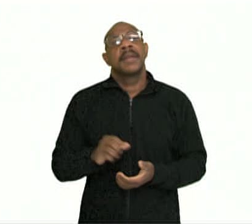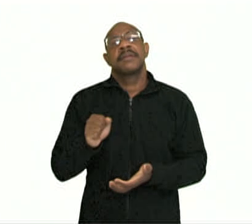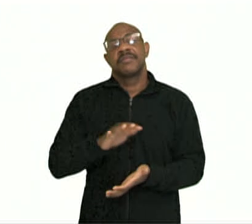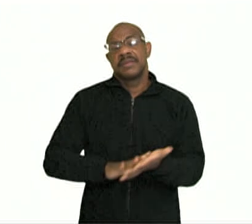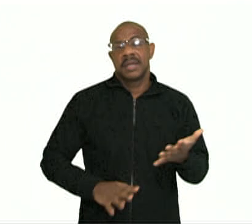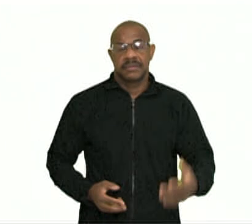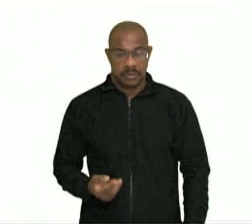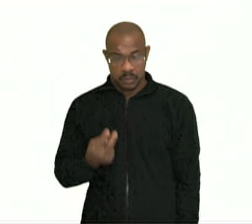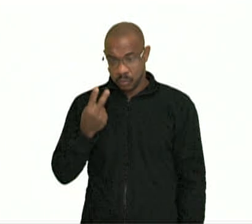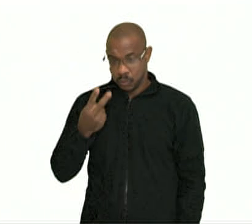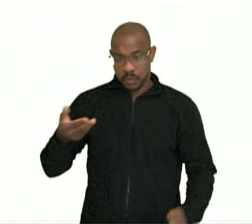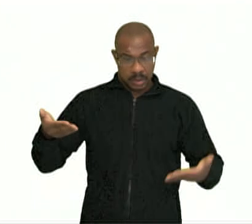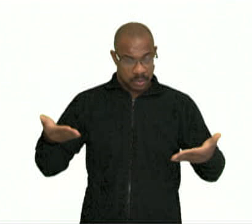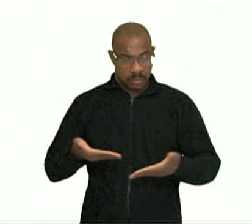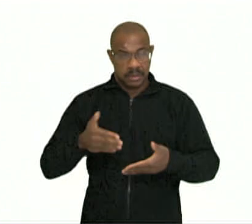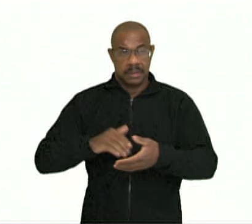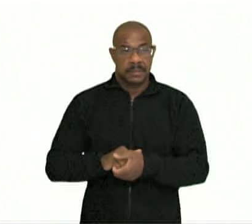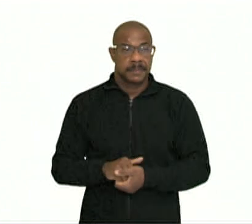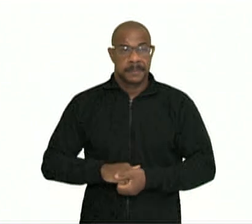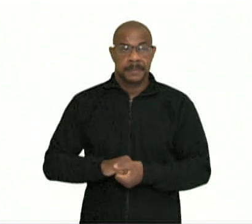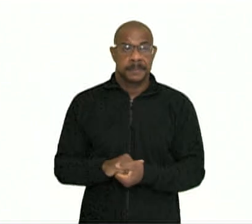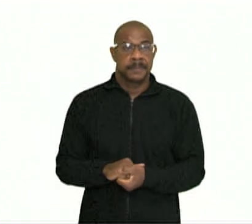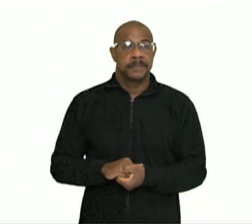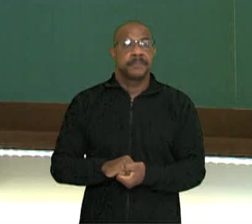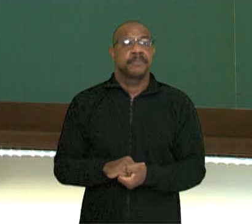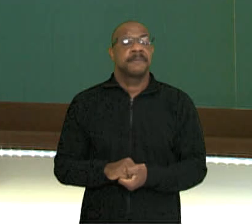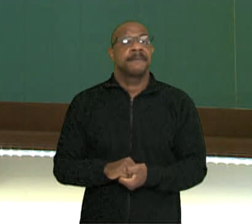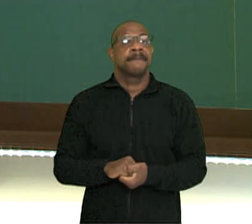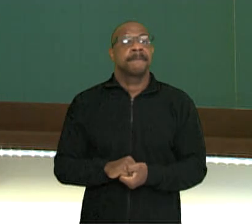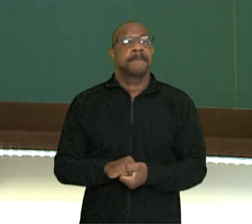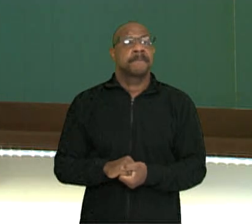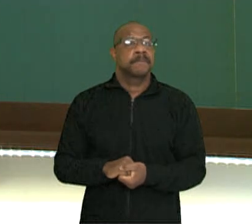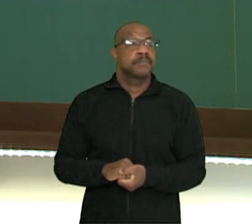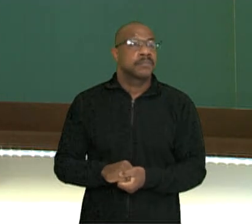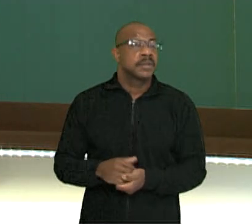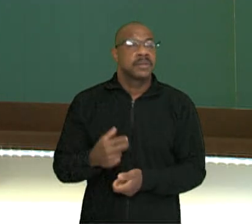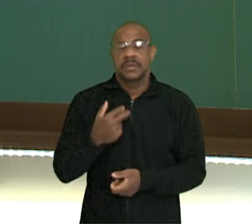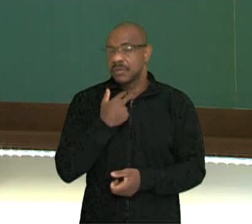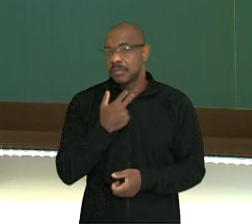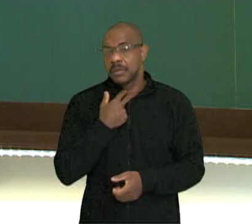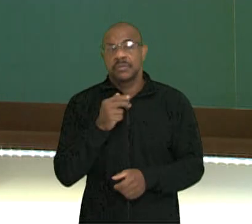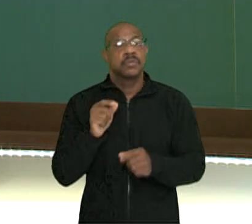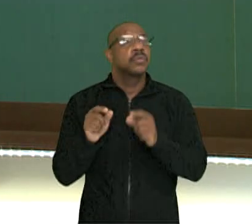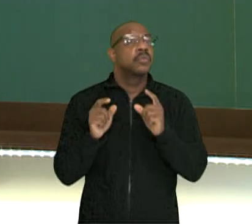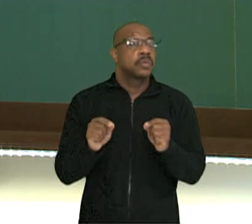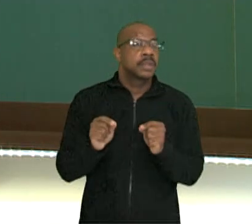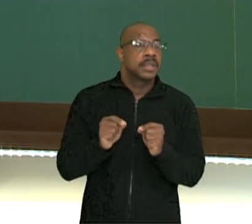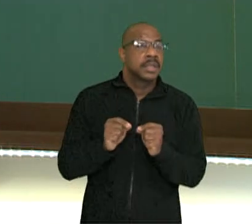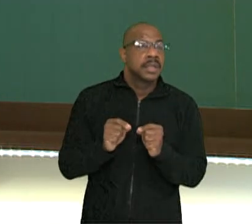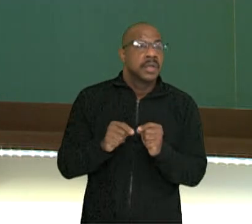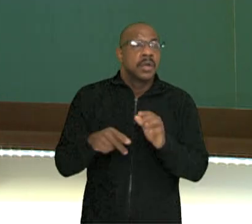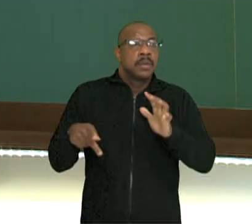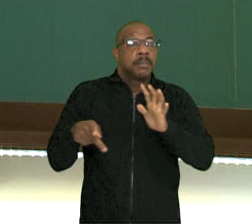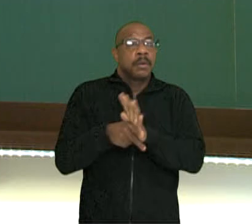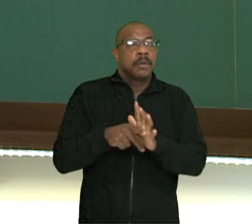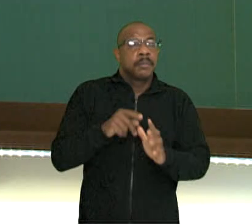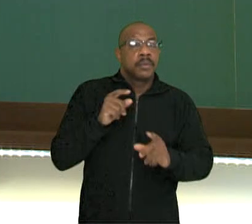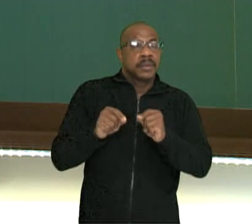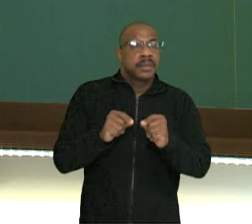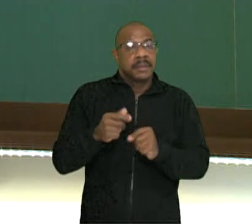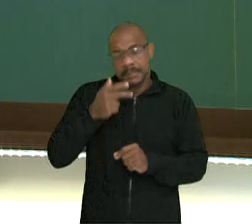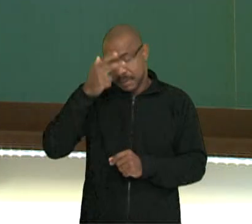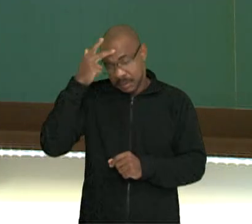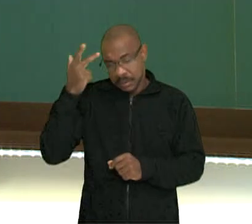Atividade 2. Bora lá? Não se pode definir um perfil específico para interlocutores